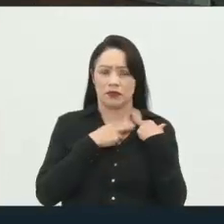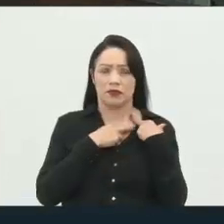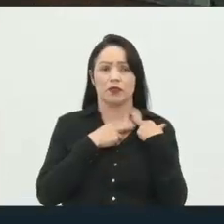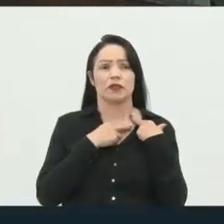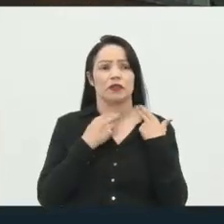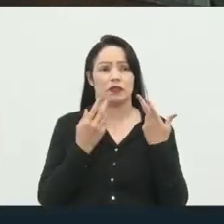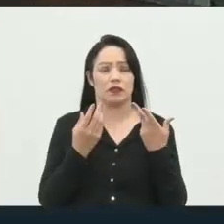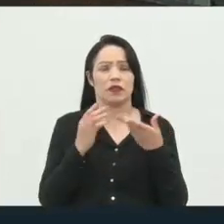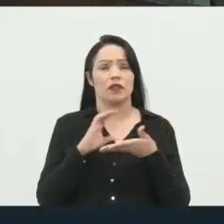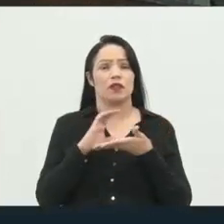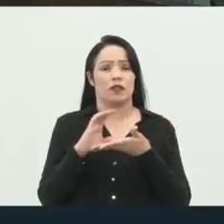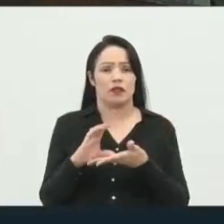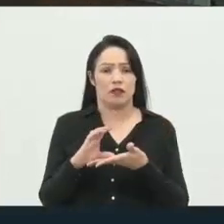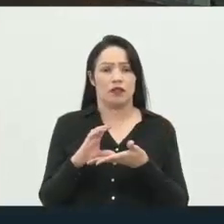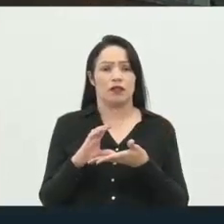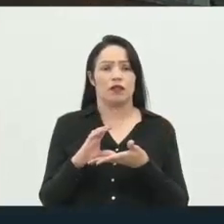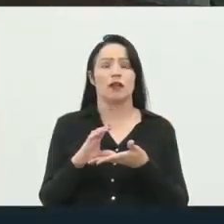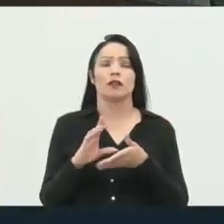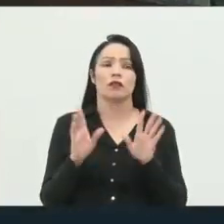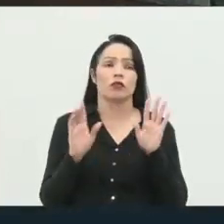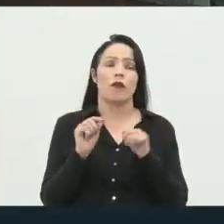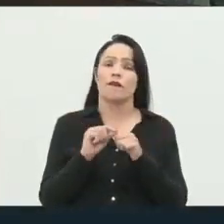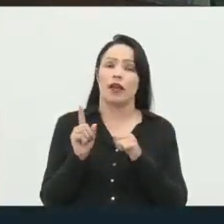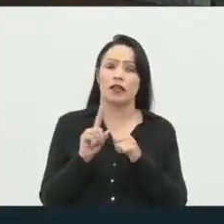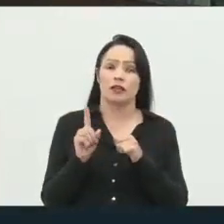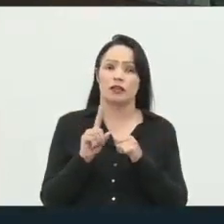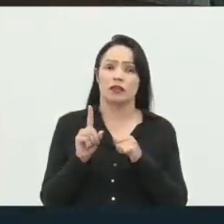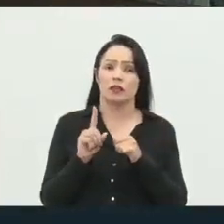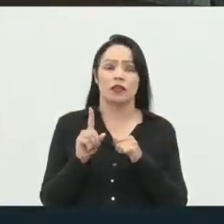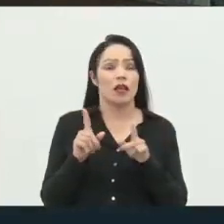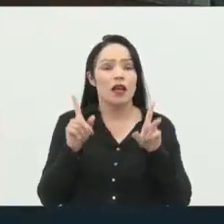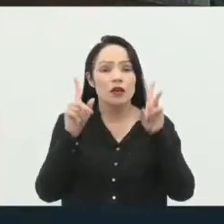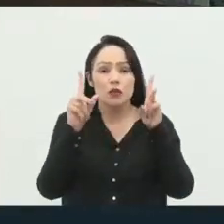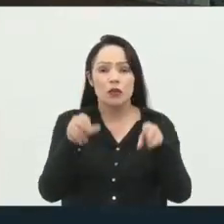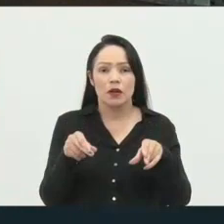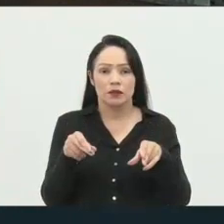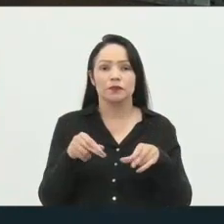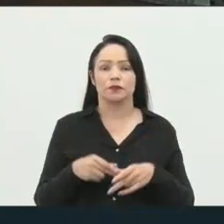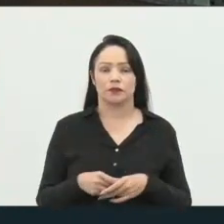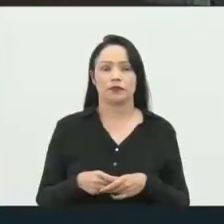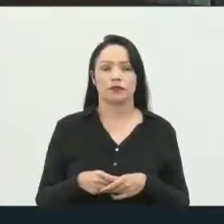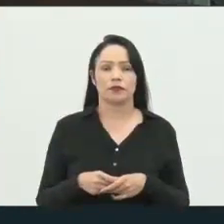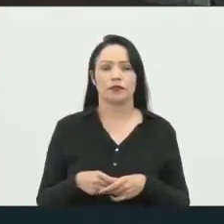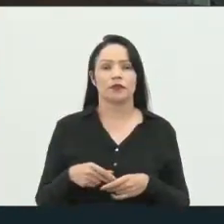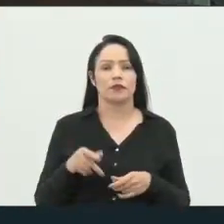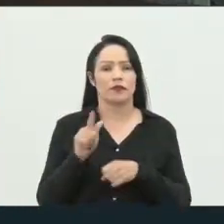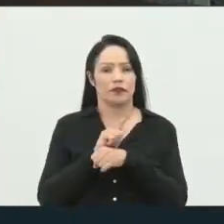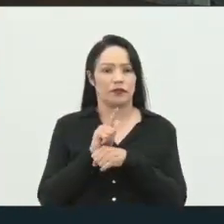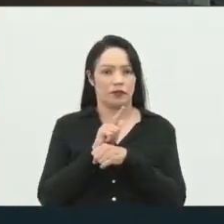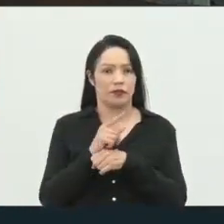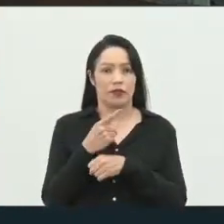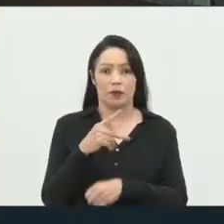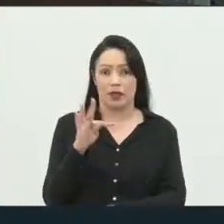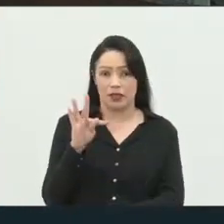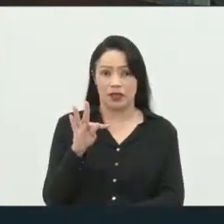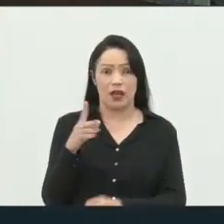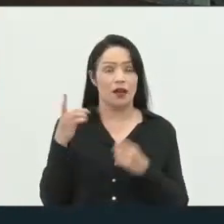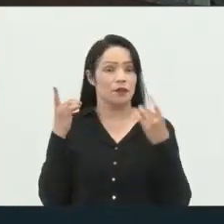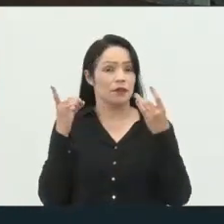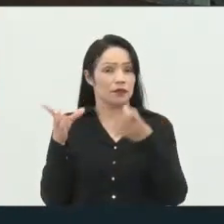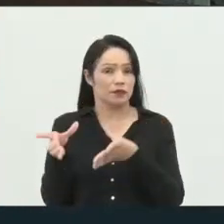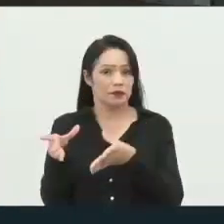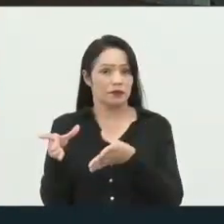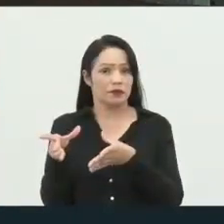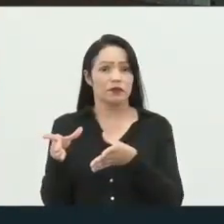investido lá e não foi feito então da mesma forma que a gestão do PT abandonou a região do Vila Branca